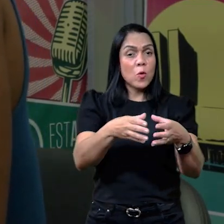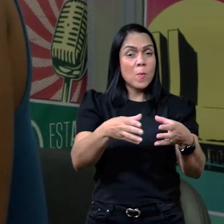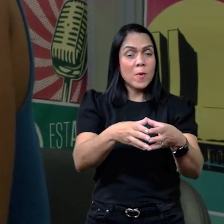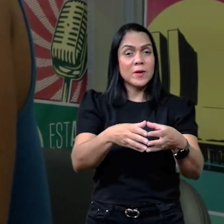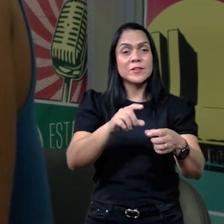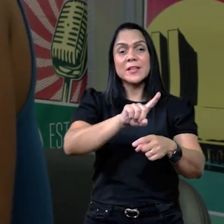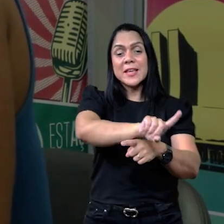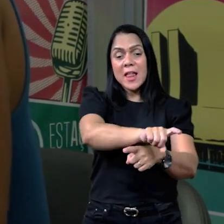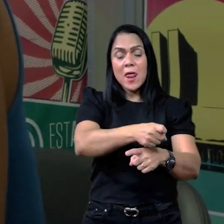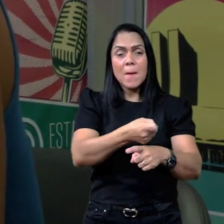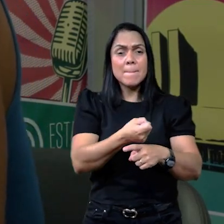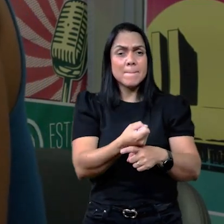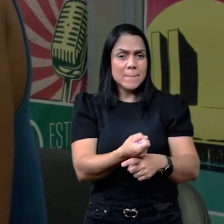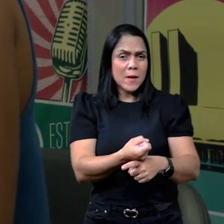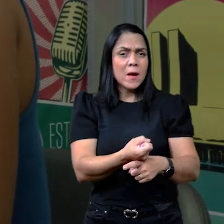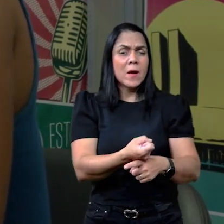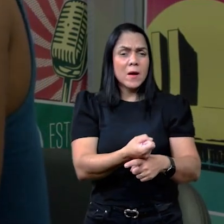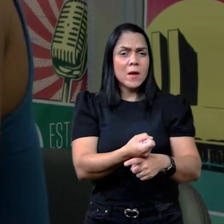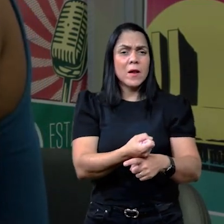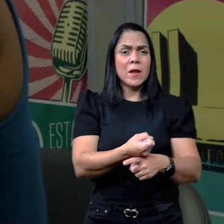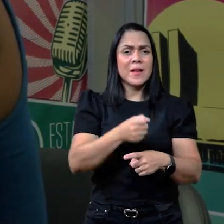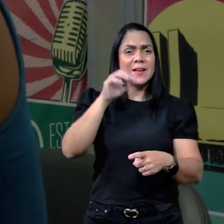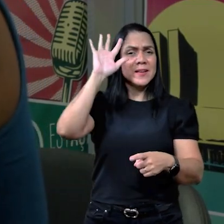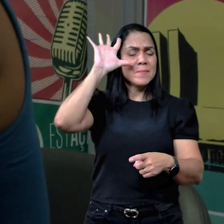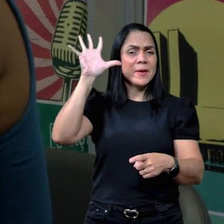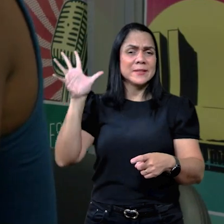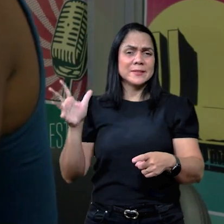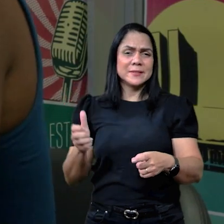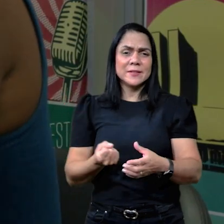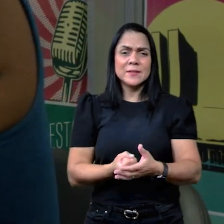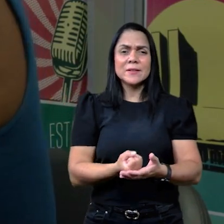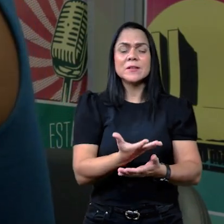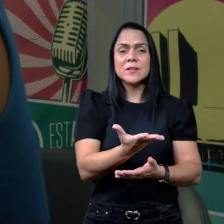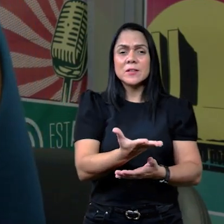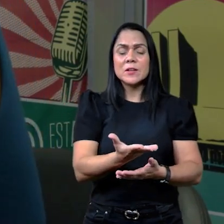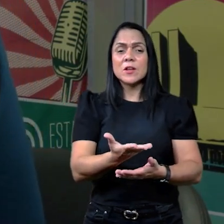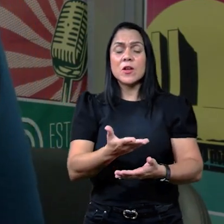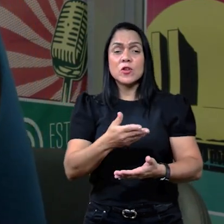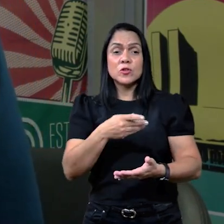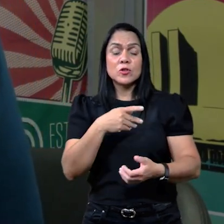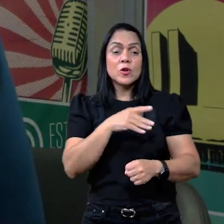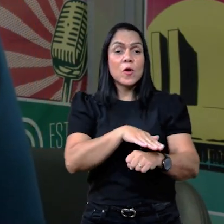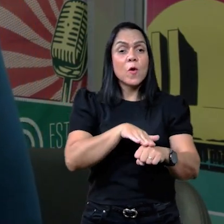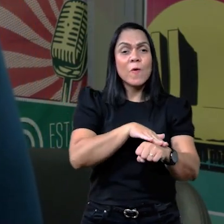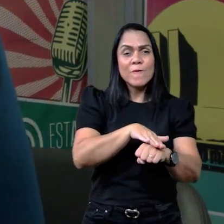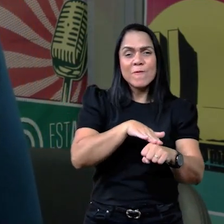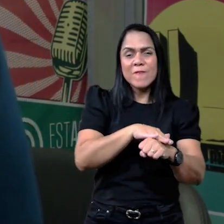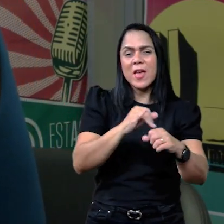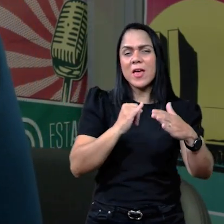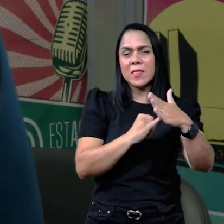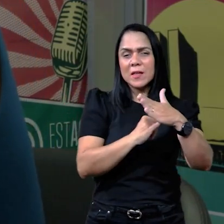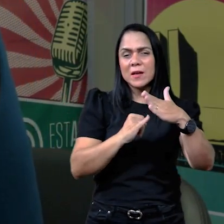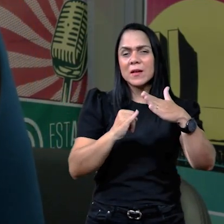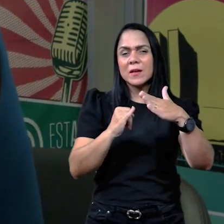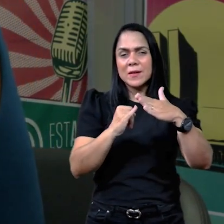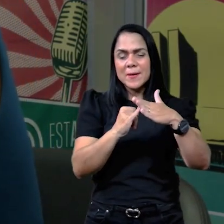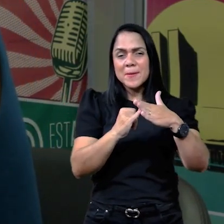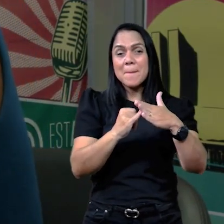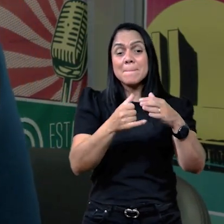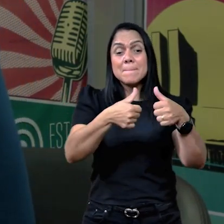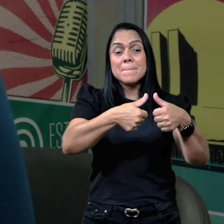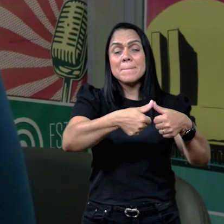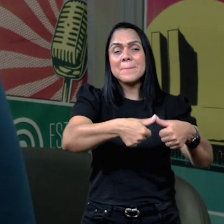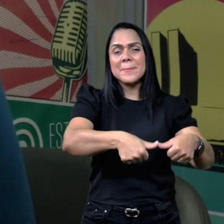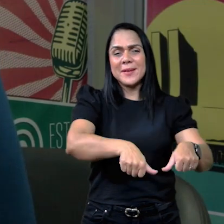comunidades quilombolas. Então, a gente também tem feito esse diálogo com essas instituições, né, de ensino público para poder assegurar